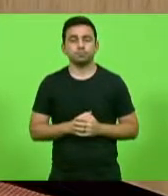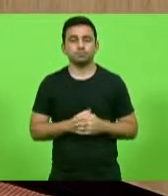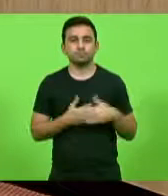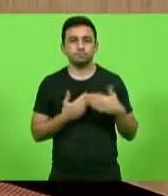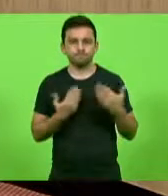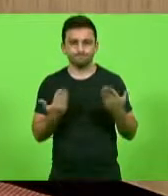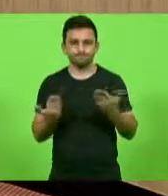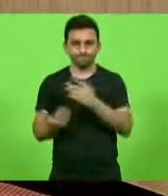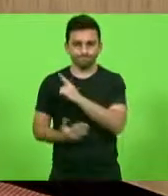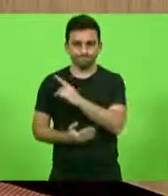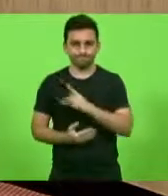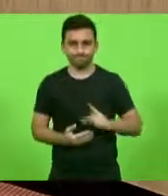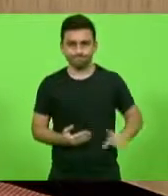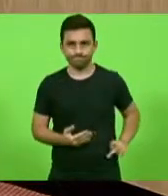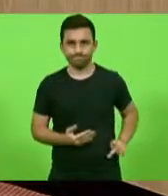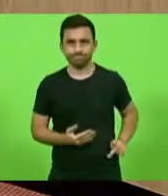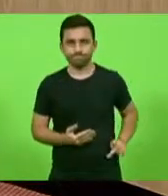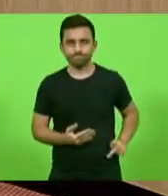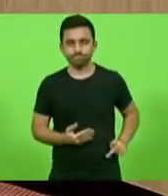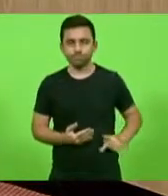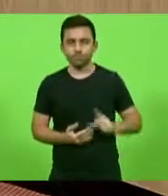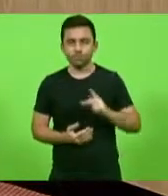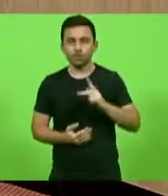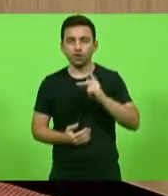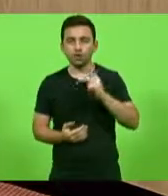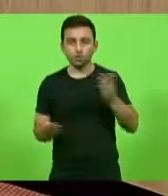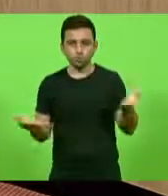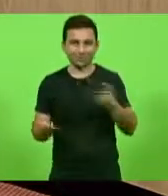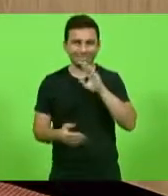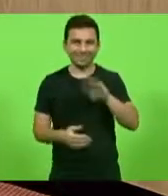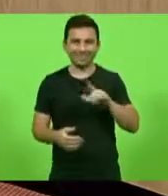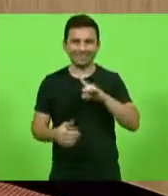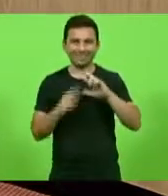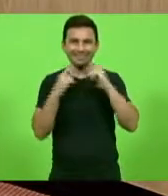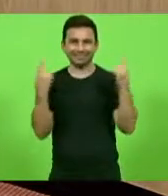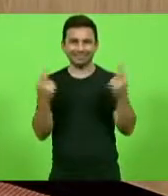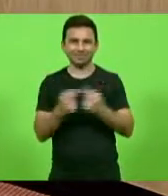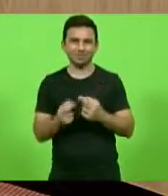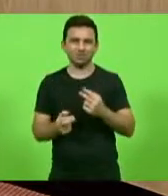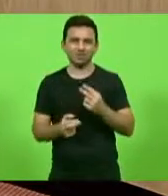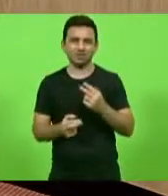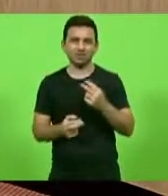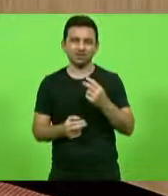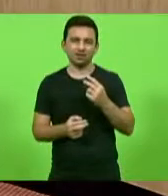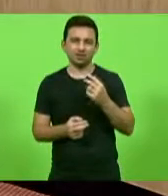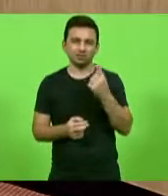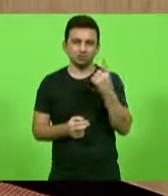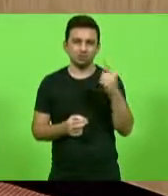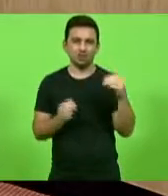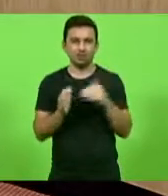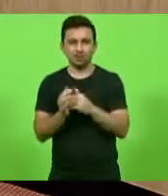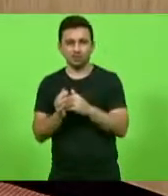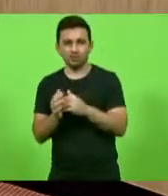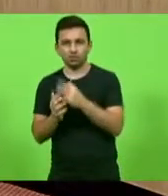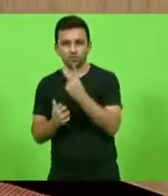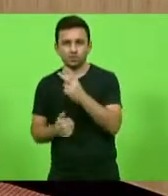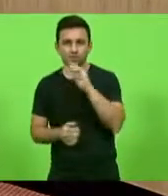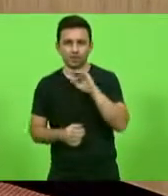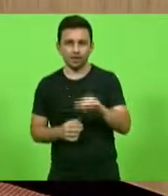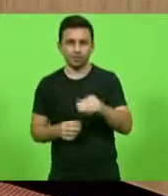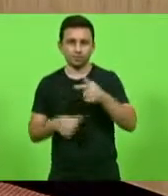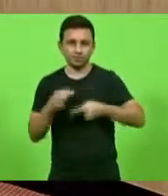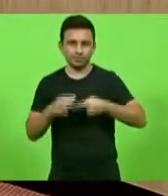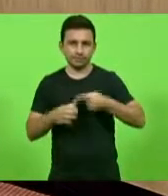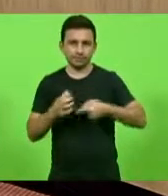presidente, nós tivemos a reunião hoje à tarde, das 13 às 14 horas, na Comissão de Economia, com